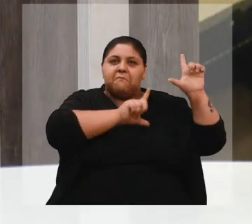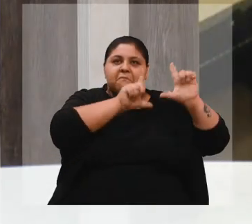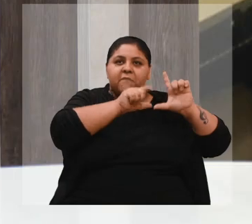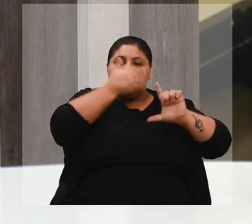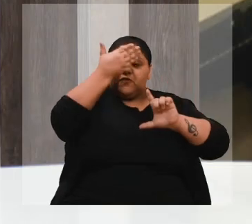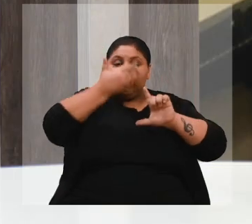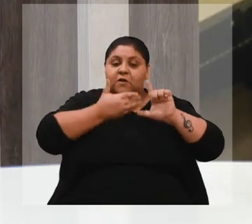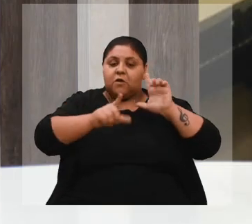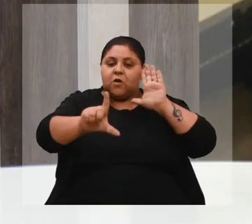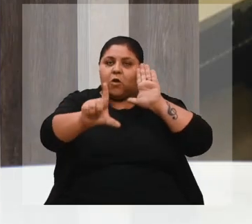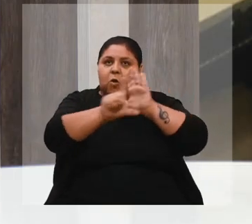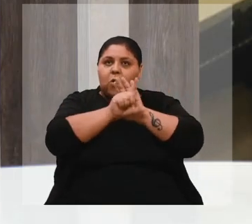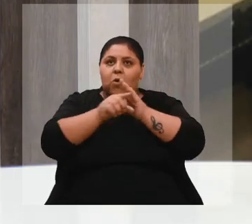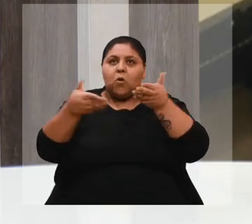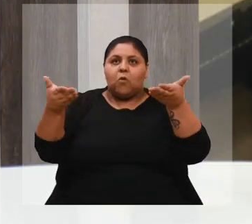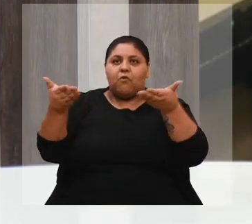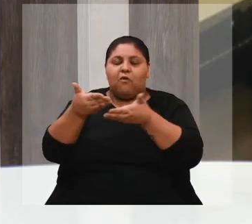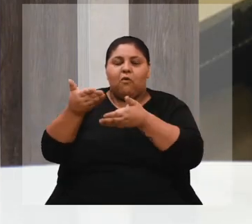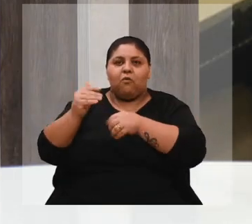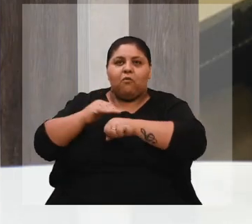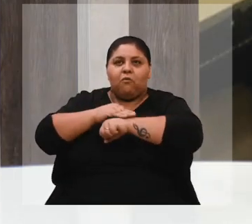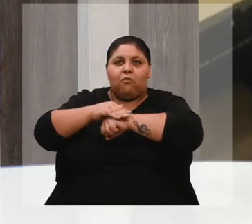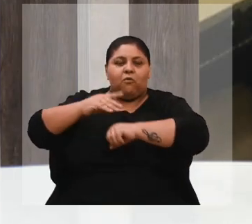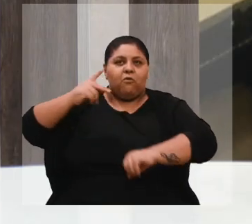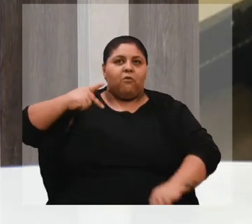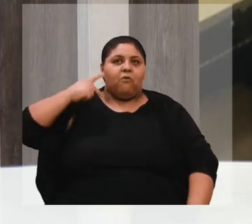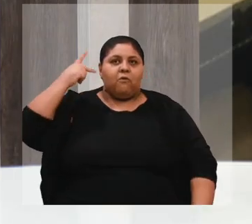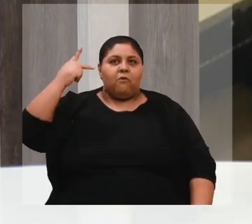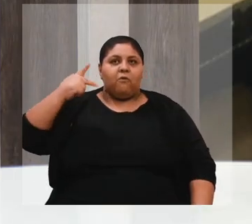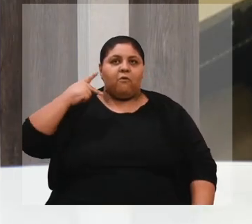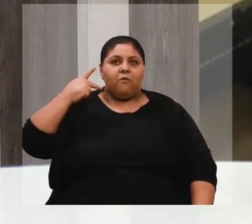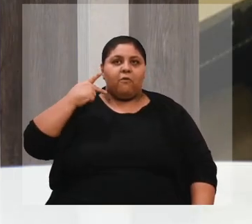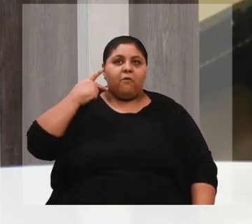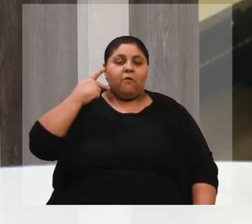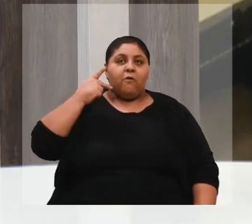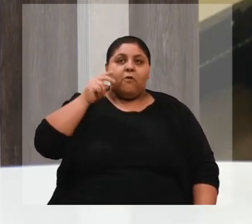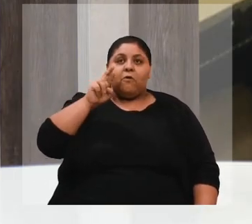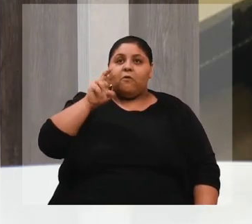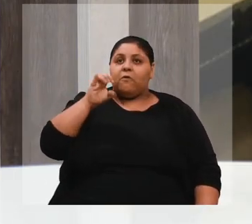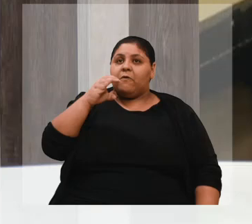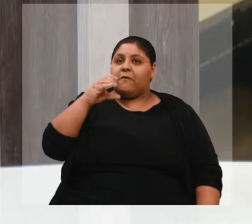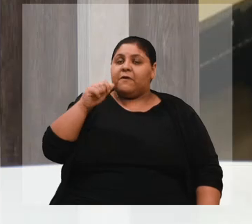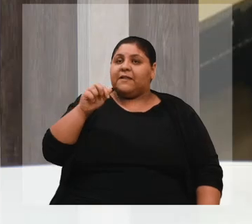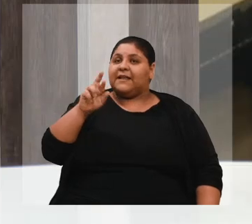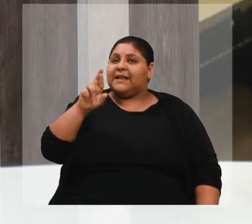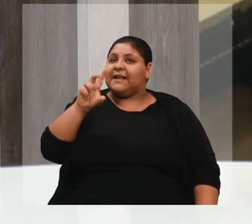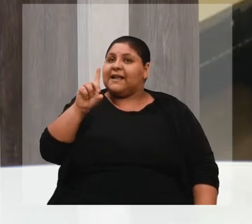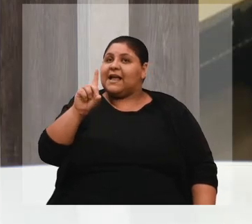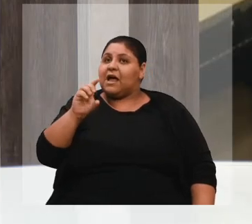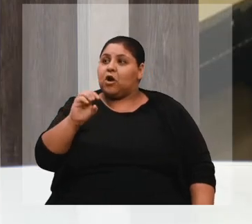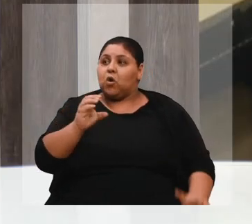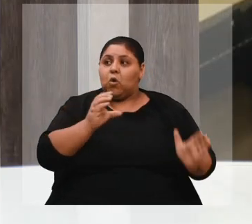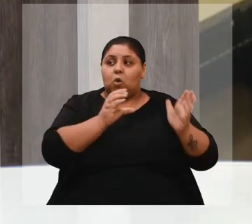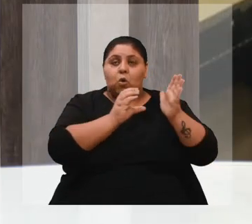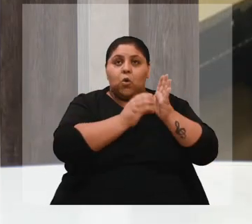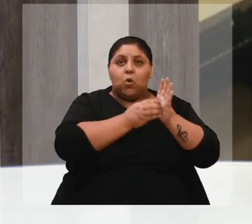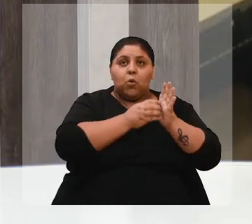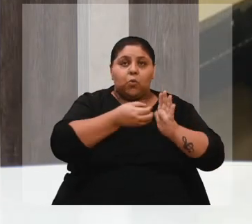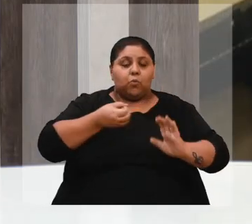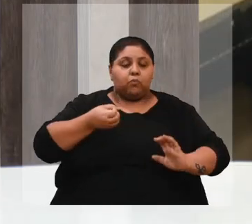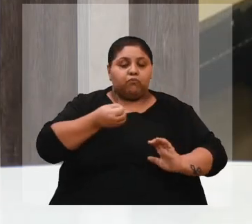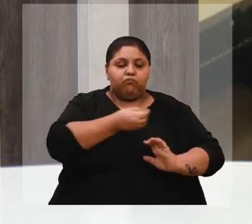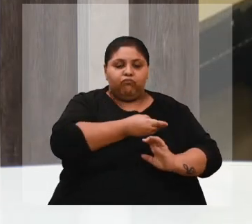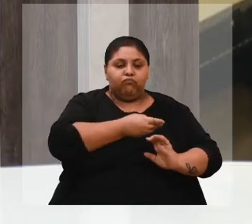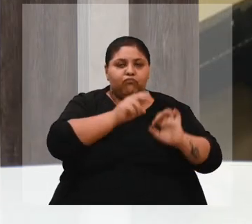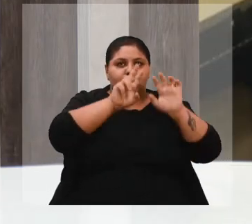está começando mais um De Frente com a Lei. E no programa de hoje vamos conversar com o vereador Ricardo Zanquim, do Novo, tratar aqui